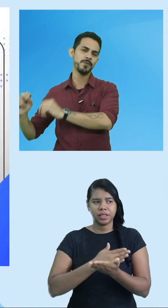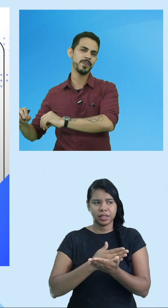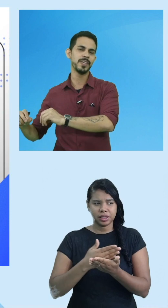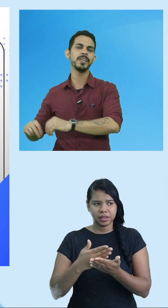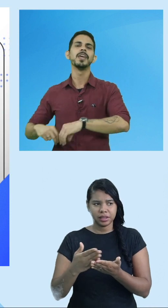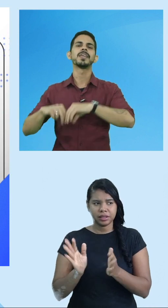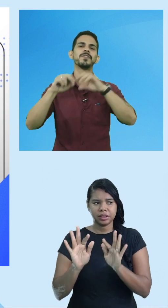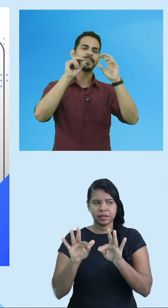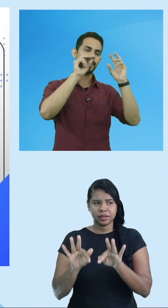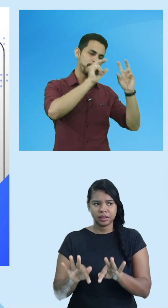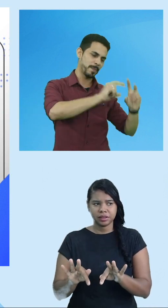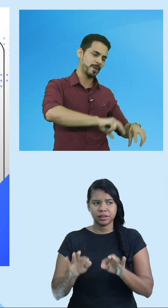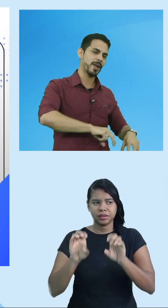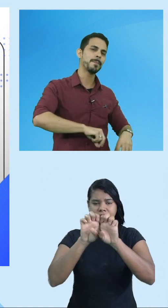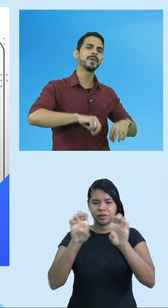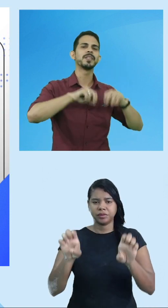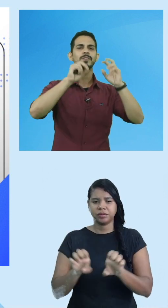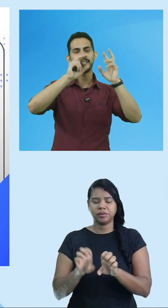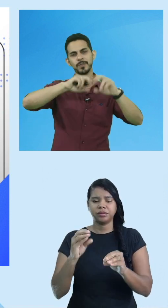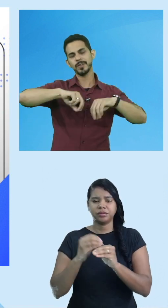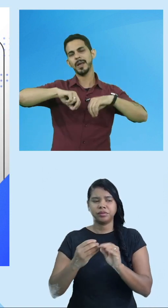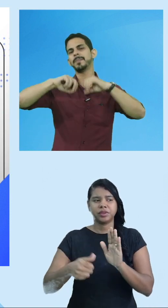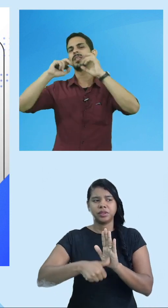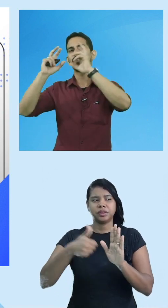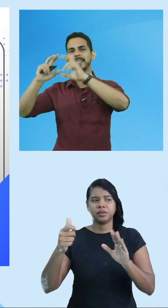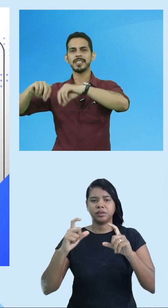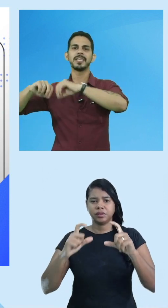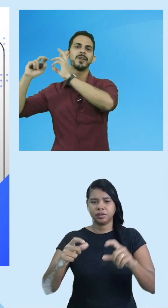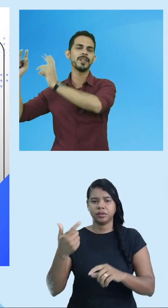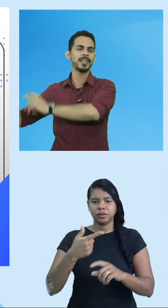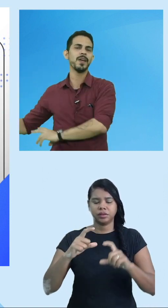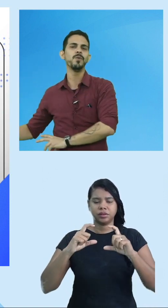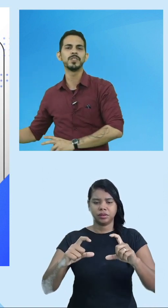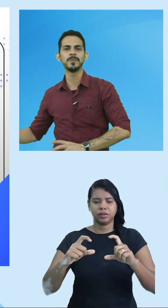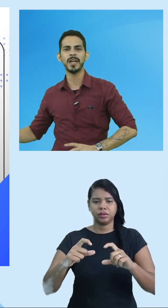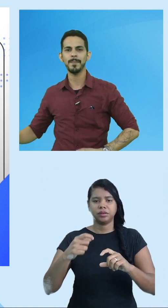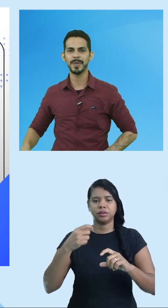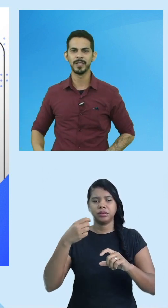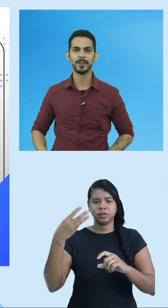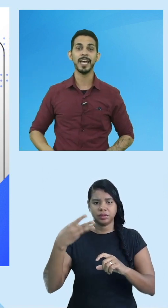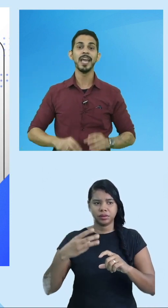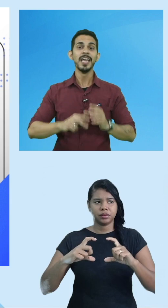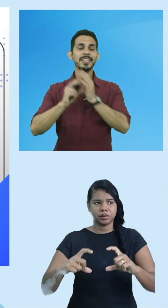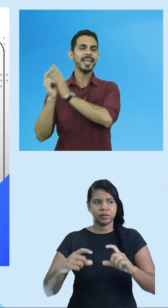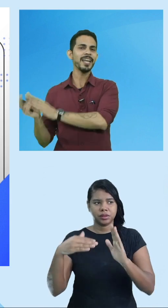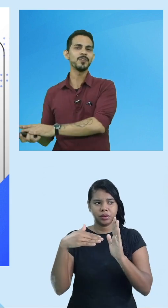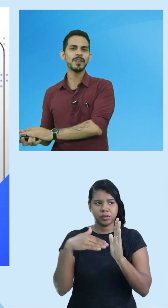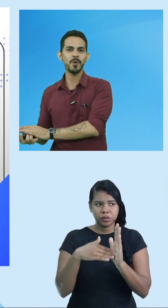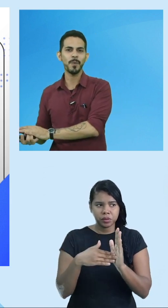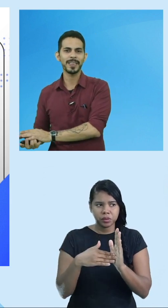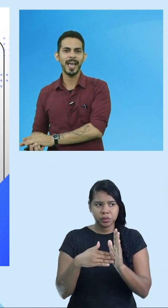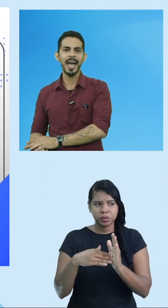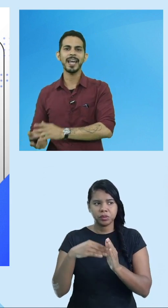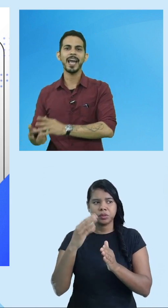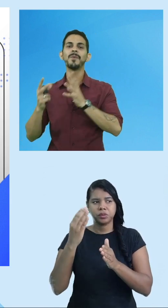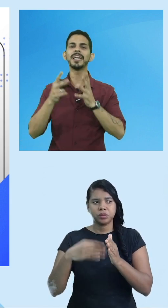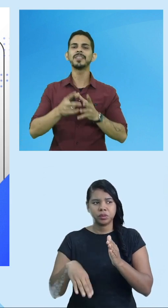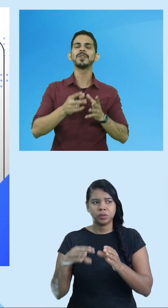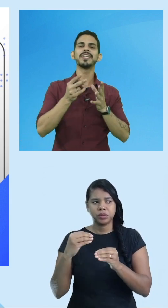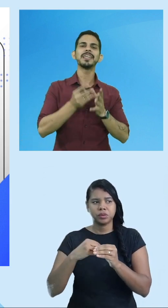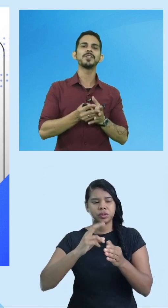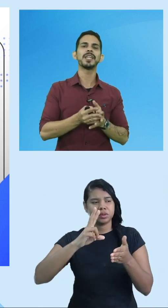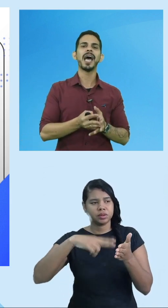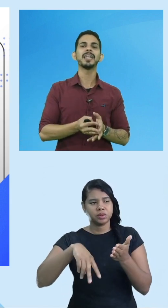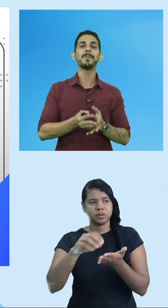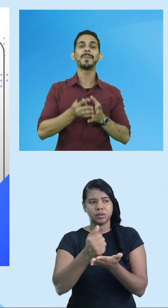meio, fim, que você vai para o primeiro capítulo, segundo capítulo, terceiro, até o último capítulo, né? Já a leitura documentária é uma